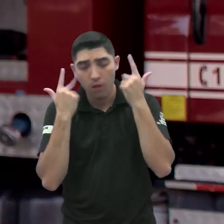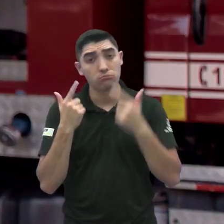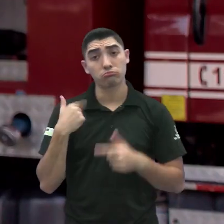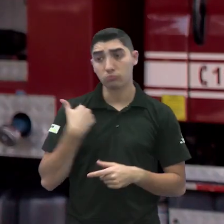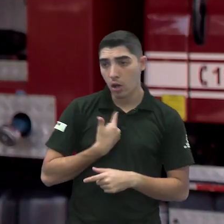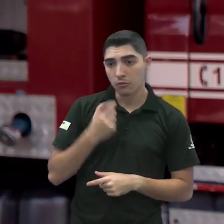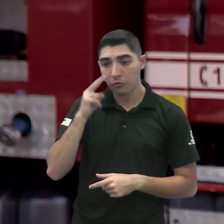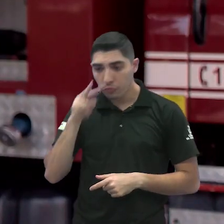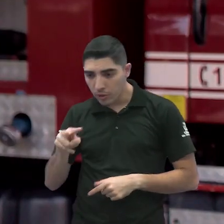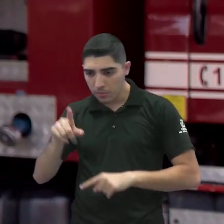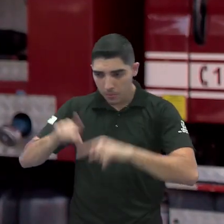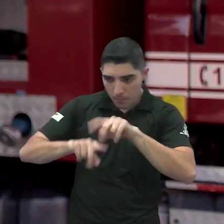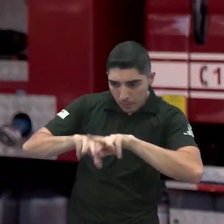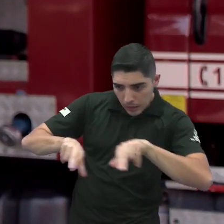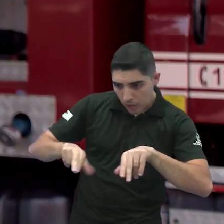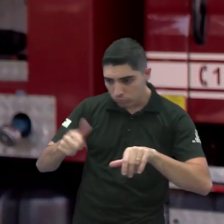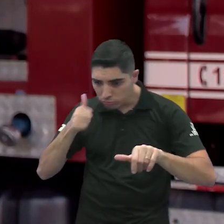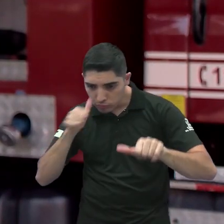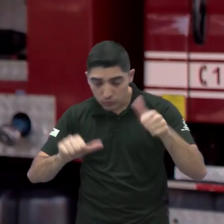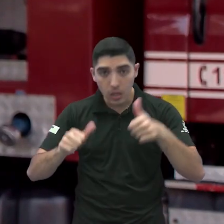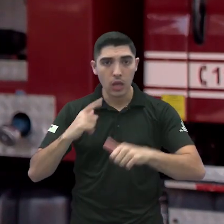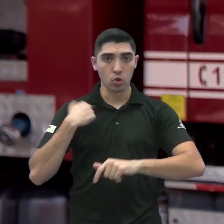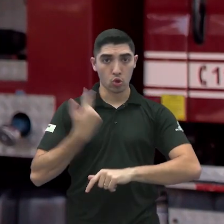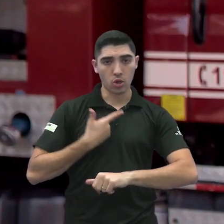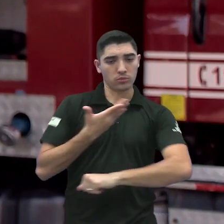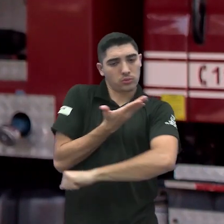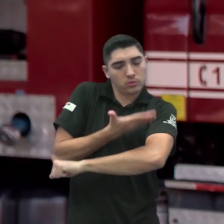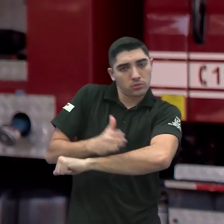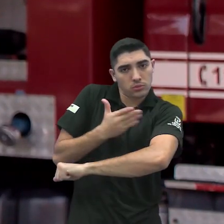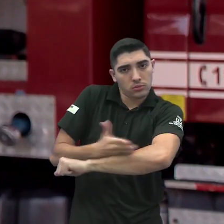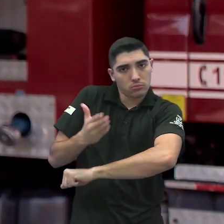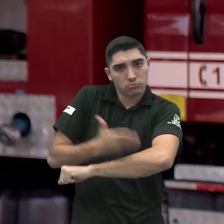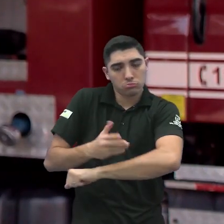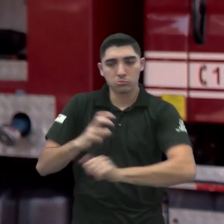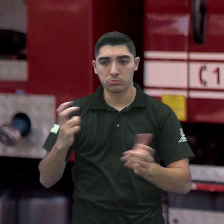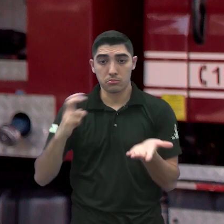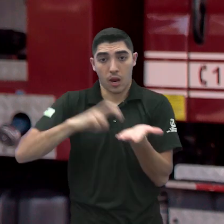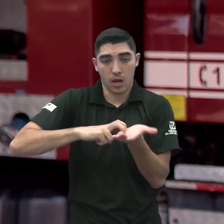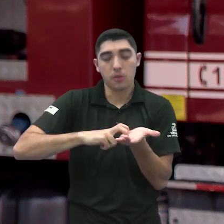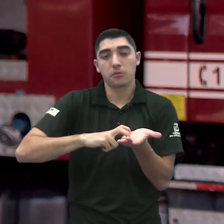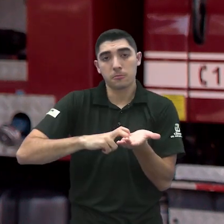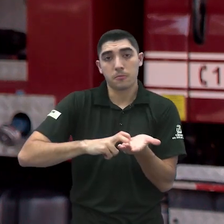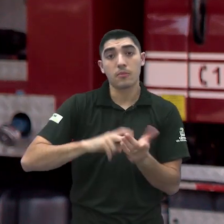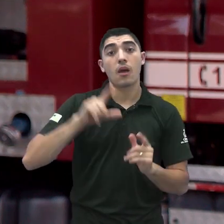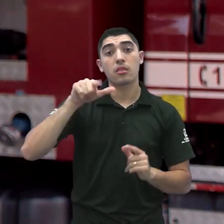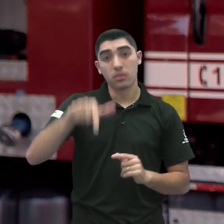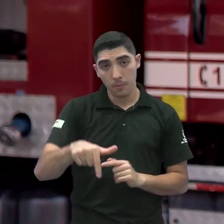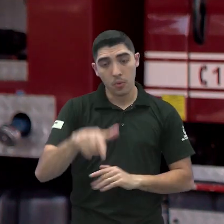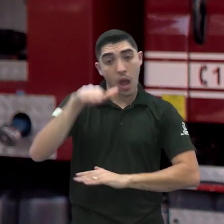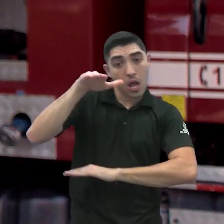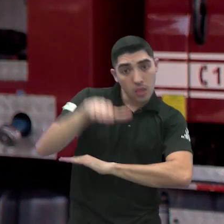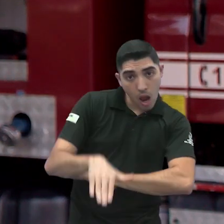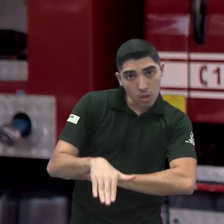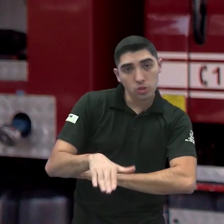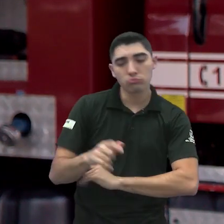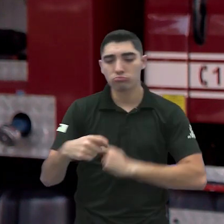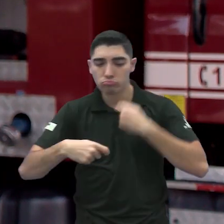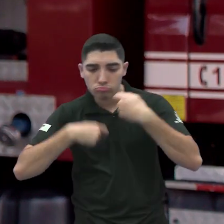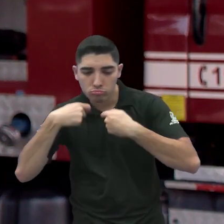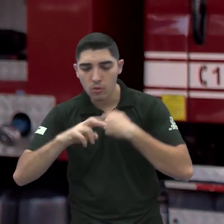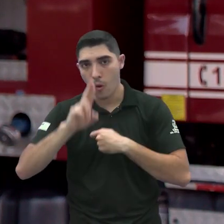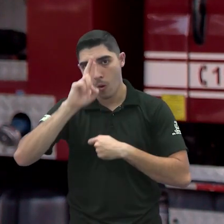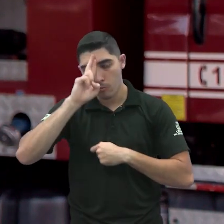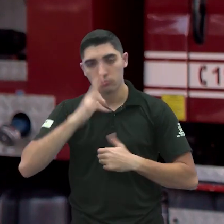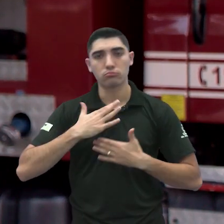rotina normal. No início do serviço, a gente confere os equipamentos, faz um treinamento logo pela manhã. À noite, durante